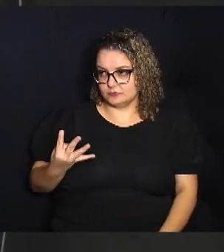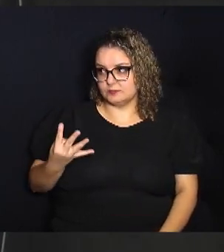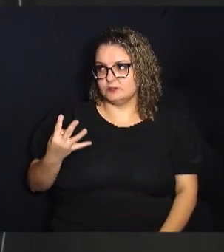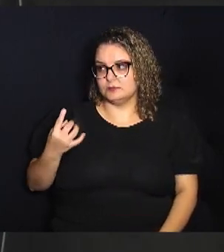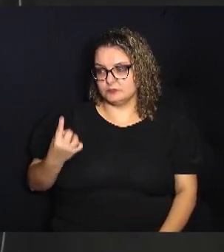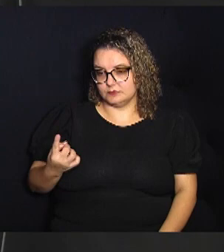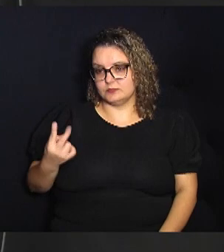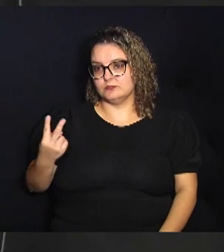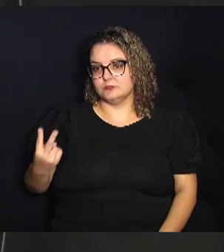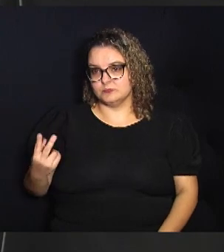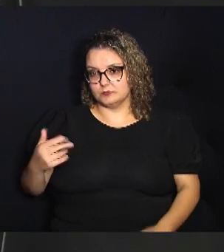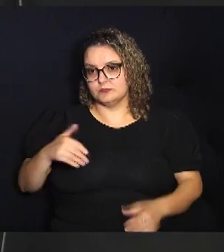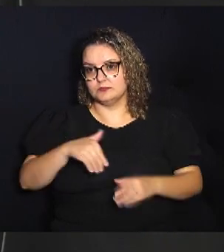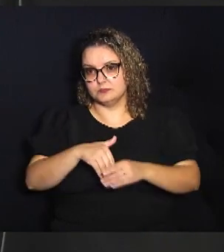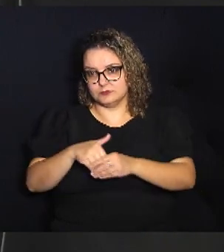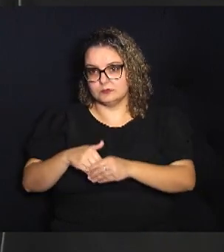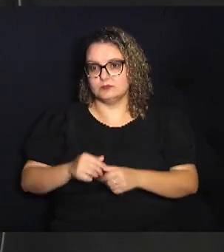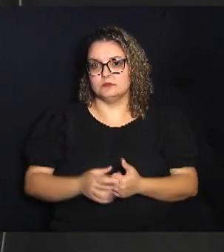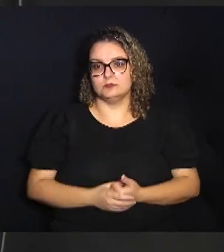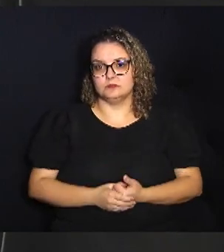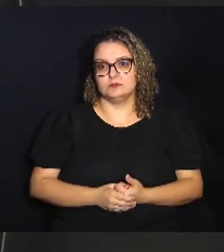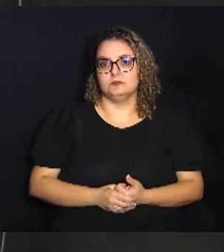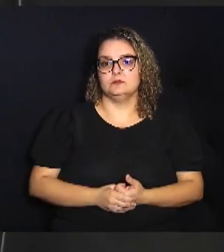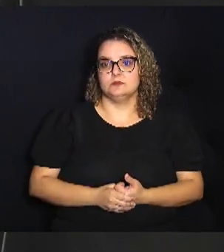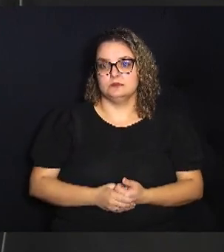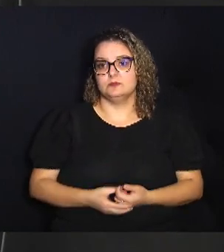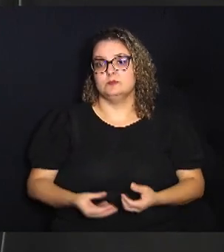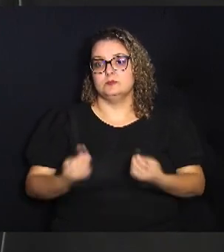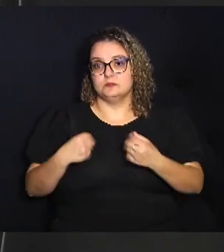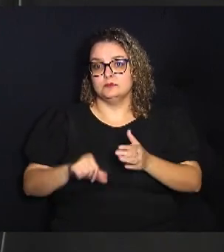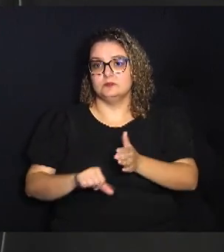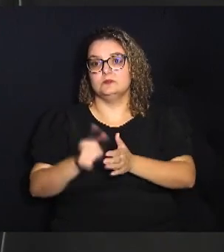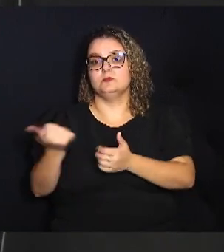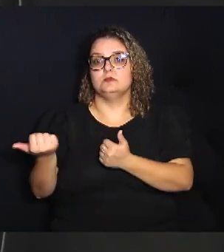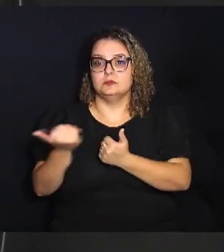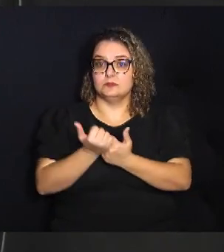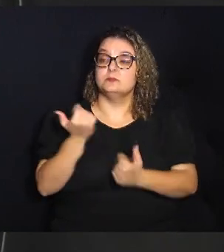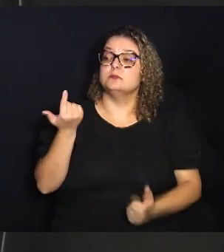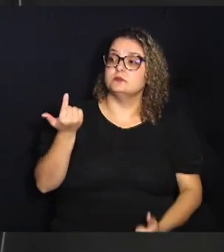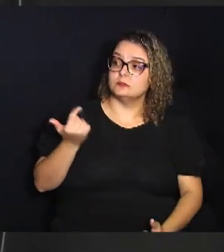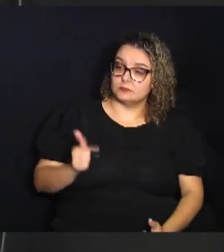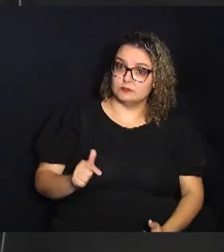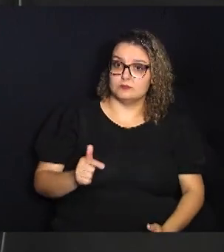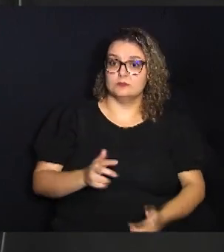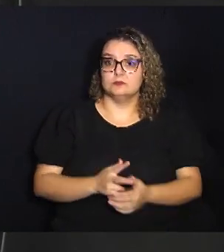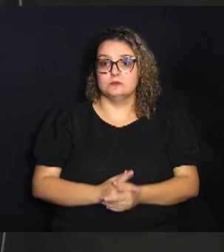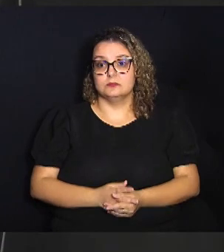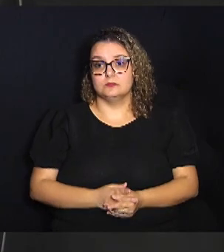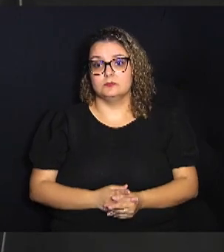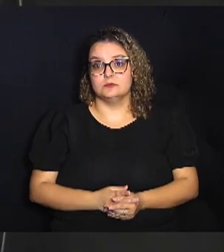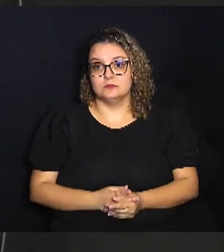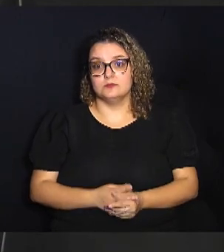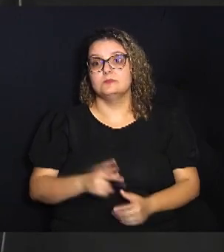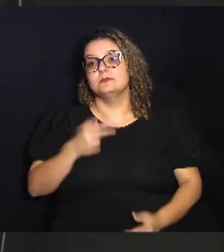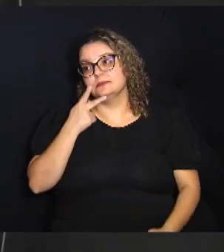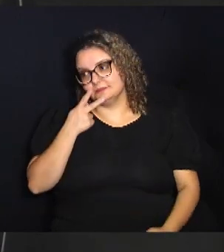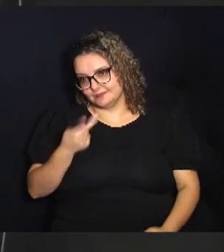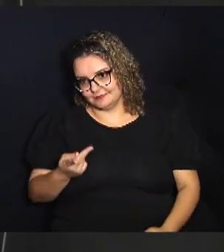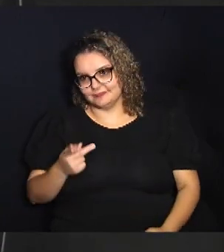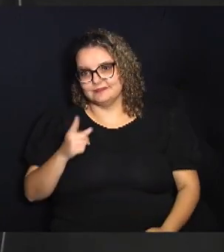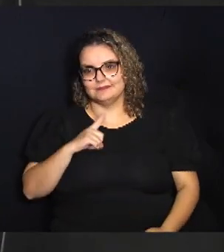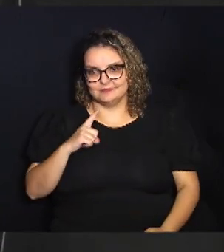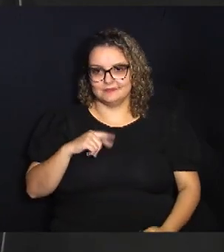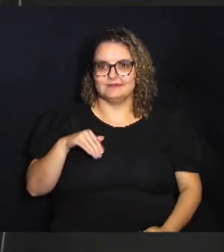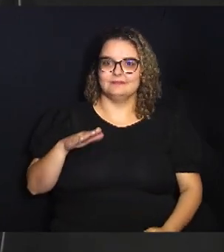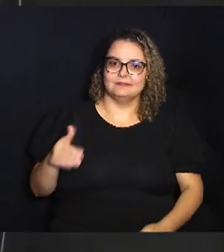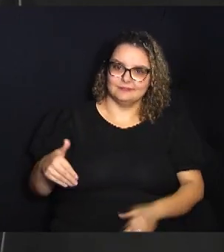2.412 votos. Sim. E isso me deu a condição de primeiro suplente novamente. Contudo, volto a dizer, tivemos até mais